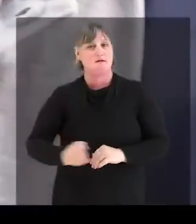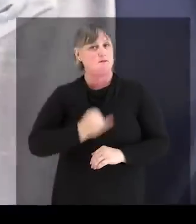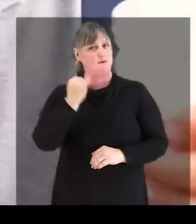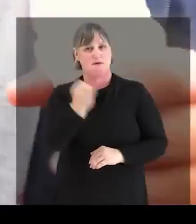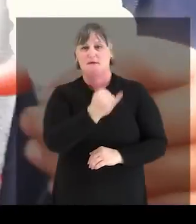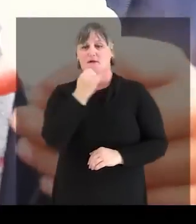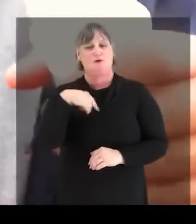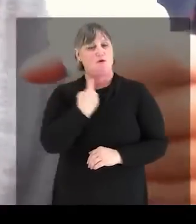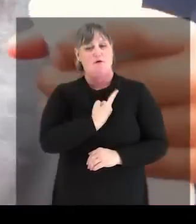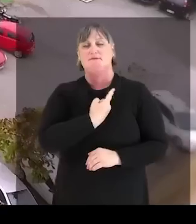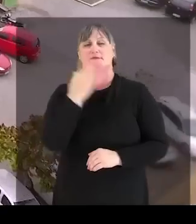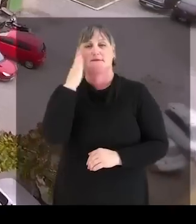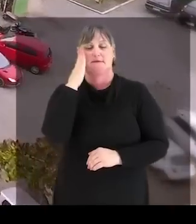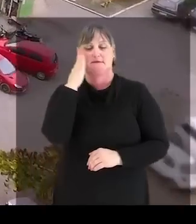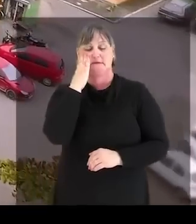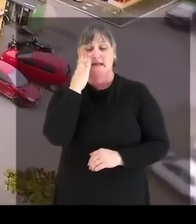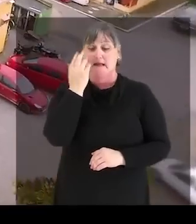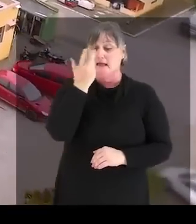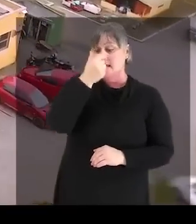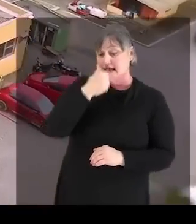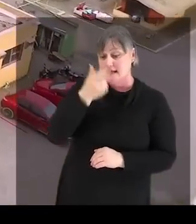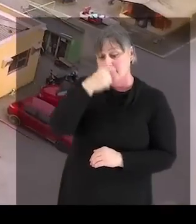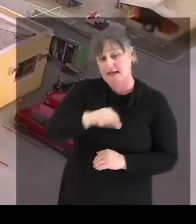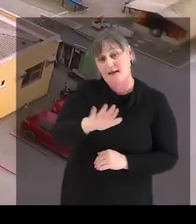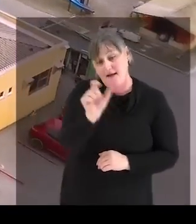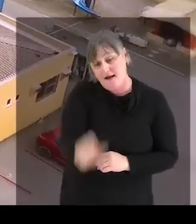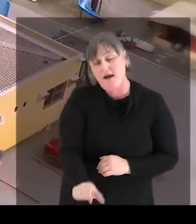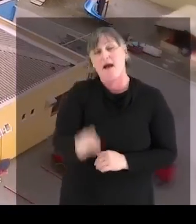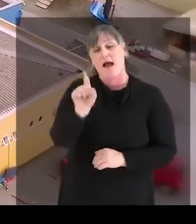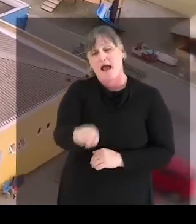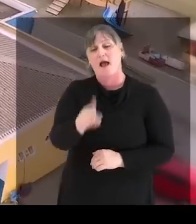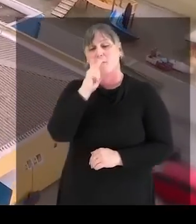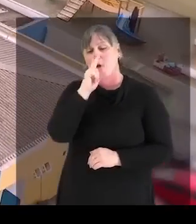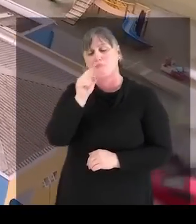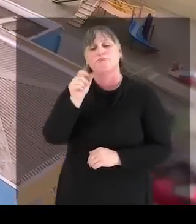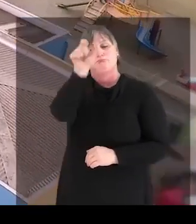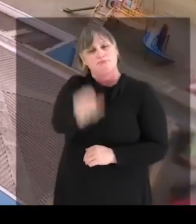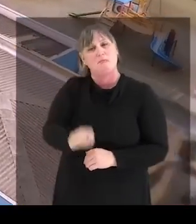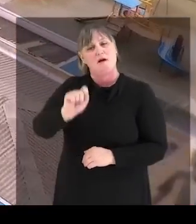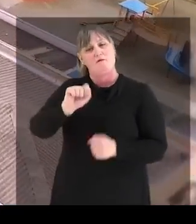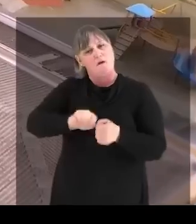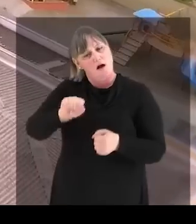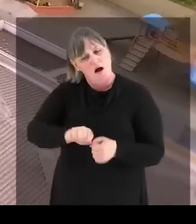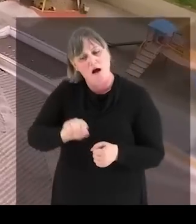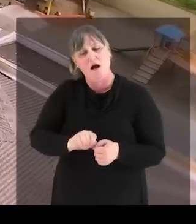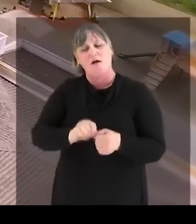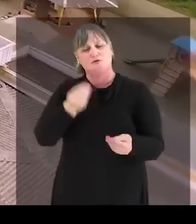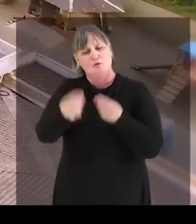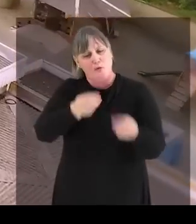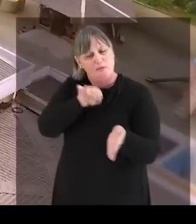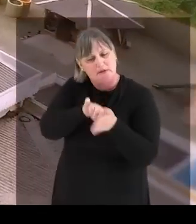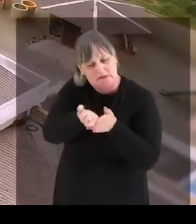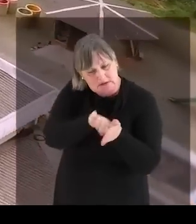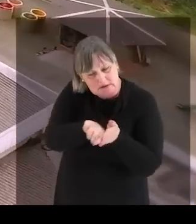muito importante para nós. Então, essa criança, ela é a nossa criança protagonista, porque ela que tem nos indicado, né, os caminhos das